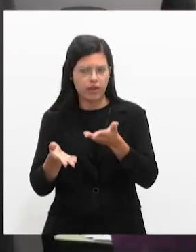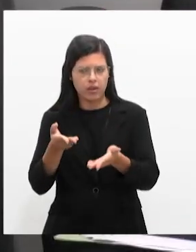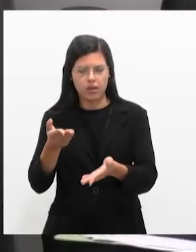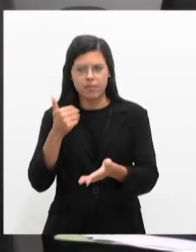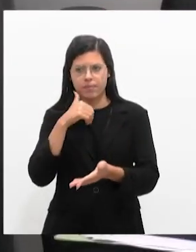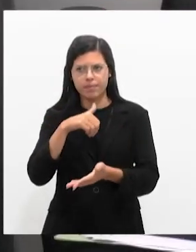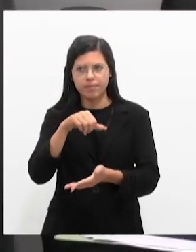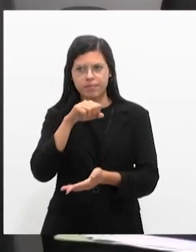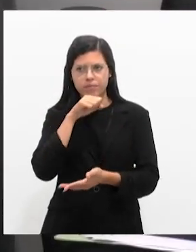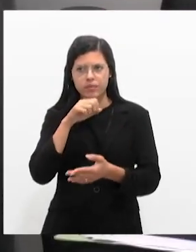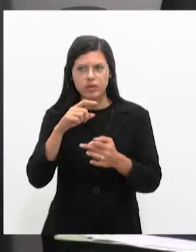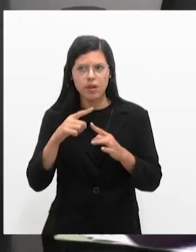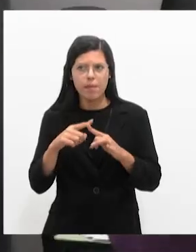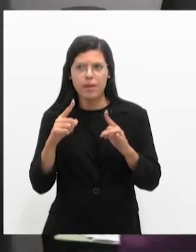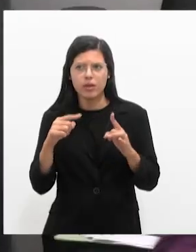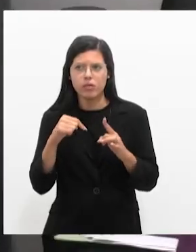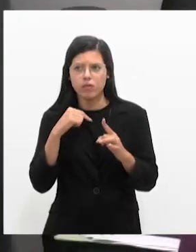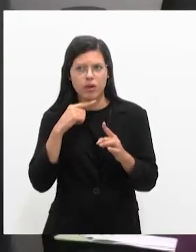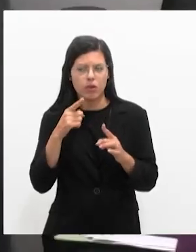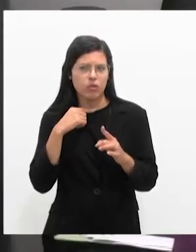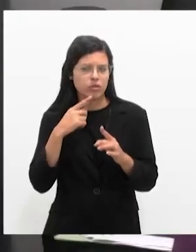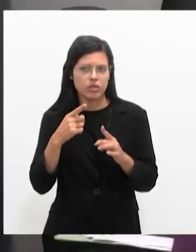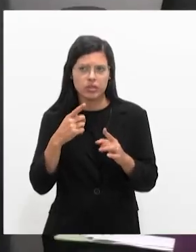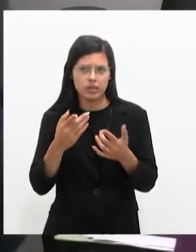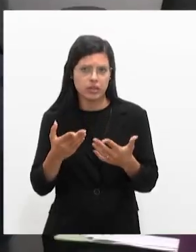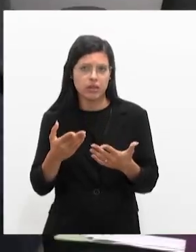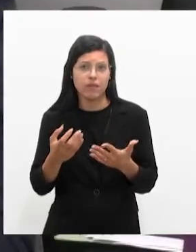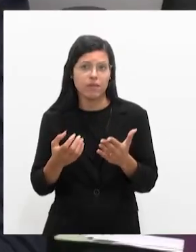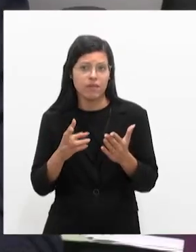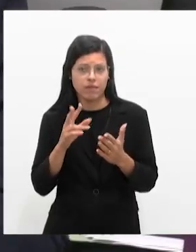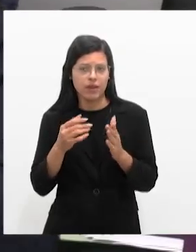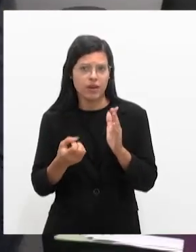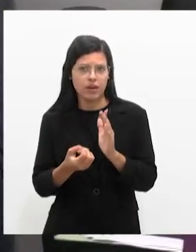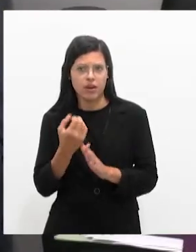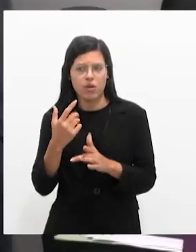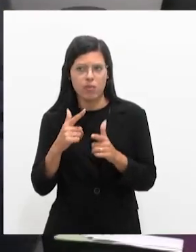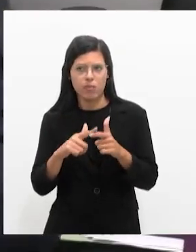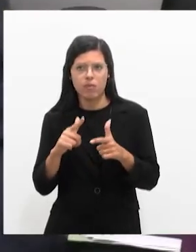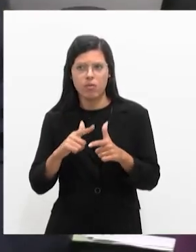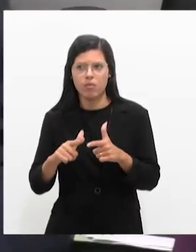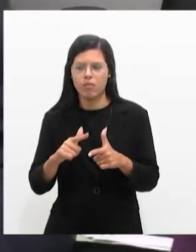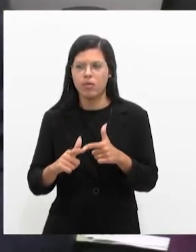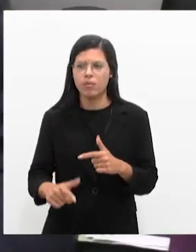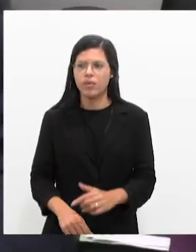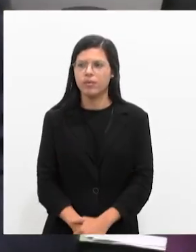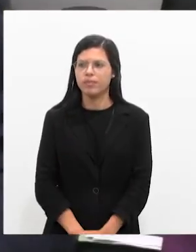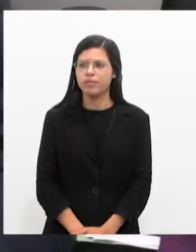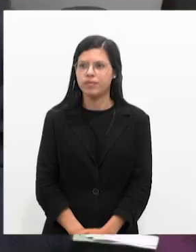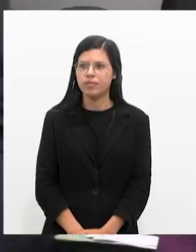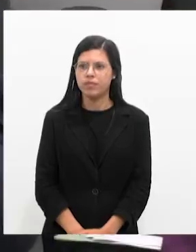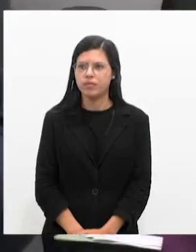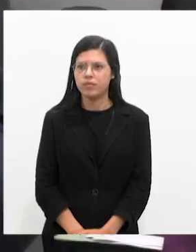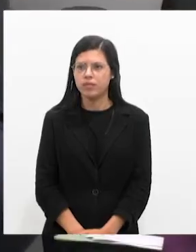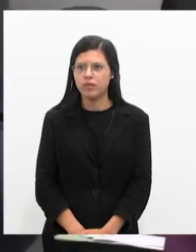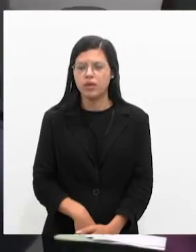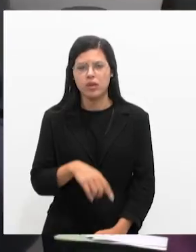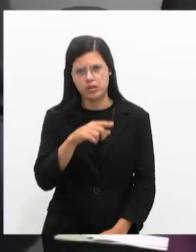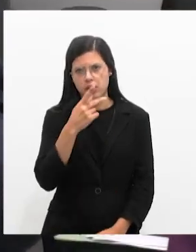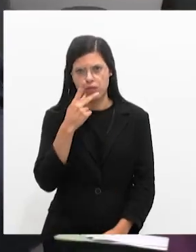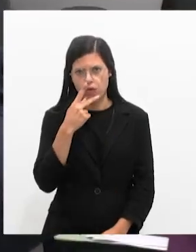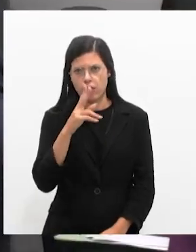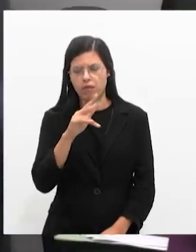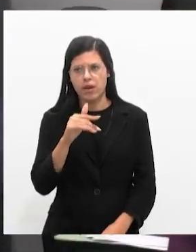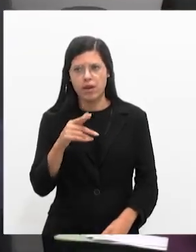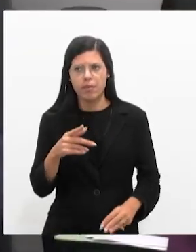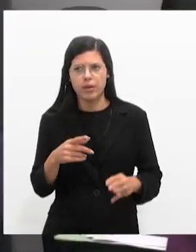uma questão inexequível. A gente vai criar um problema. Esse que ele está falando que vai apresentar, esse sim.